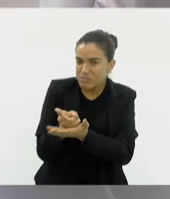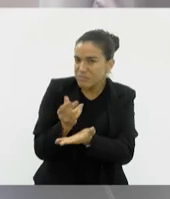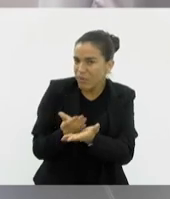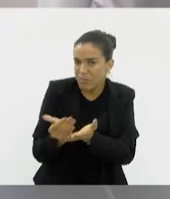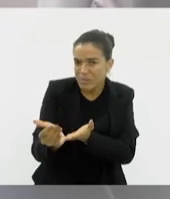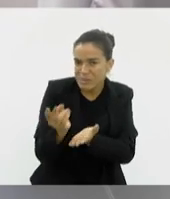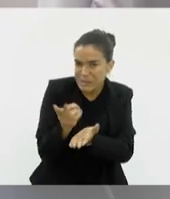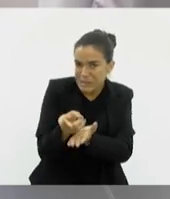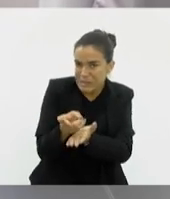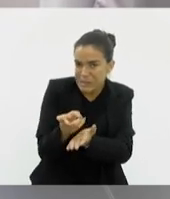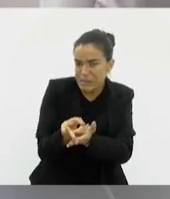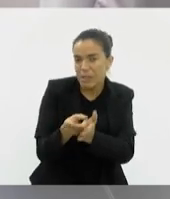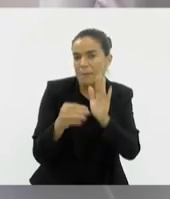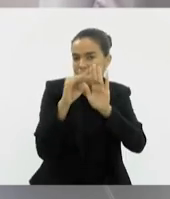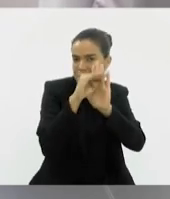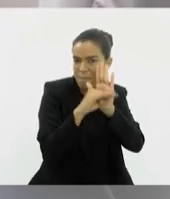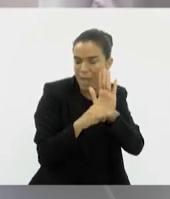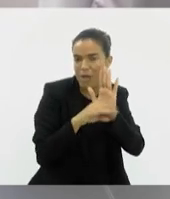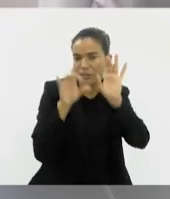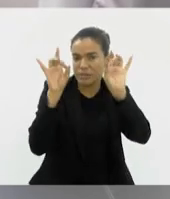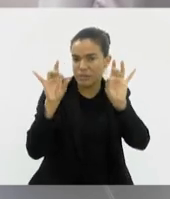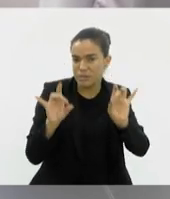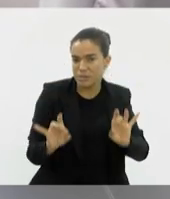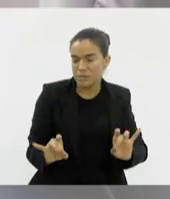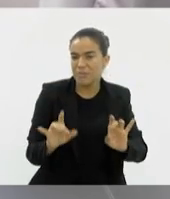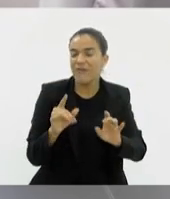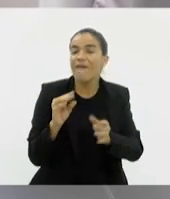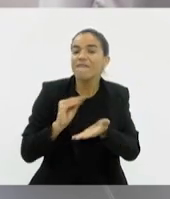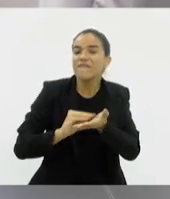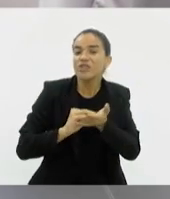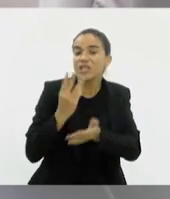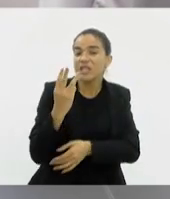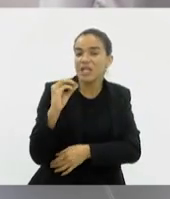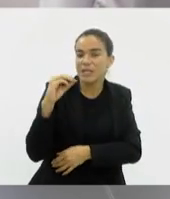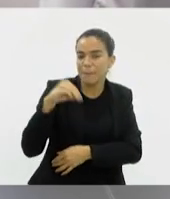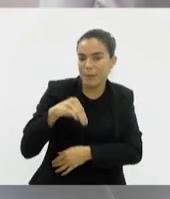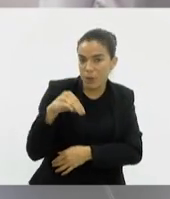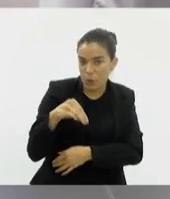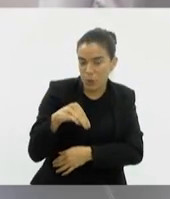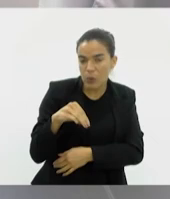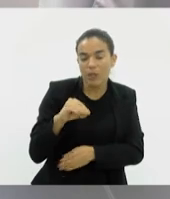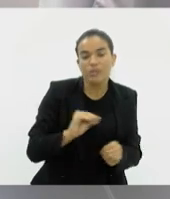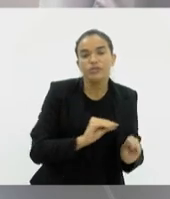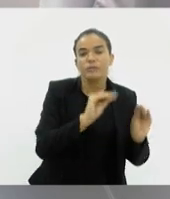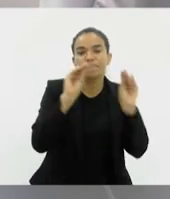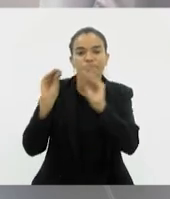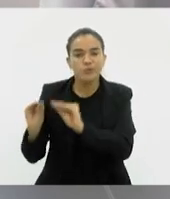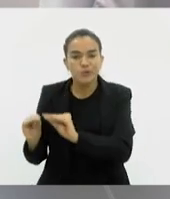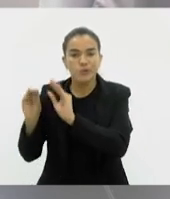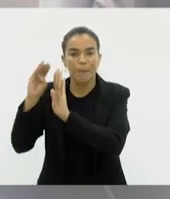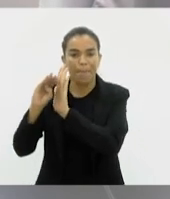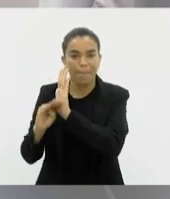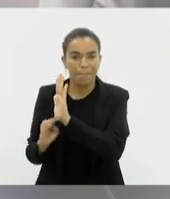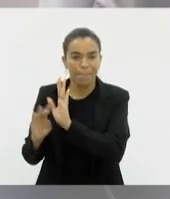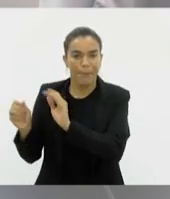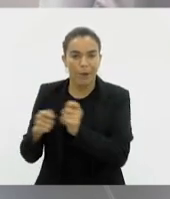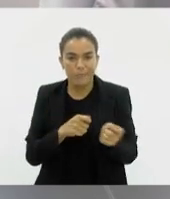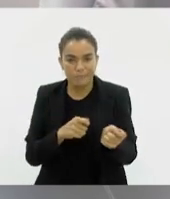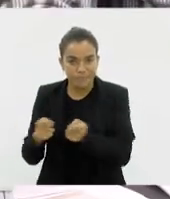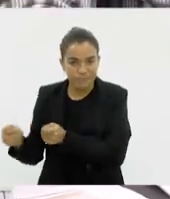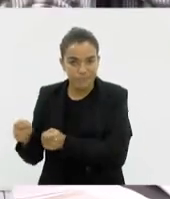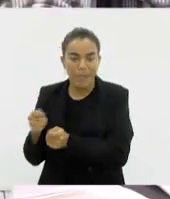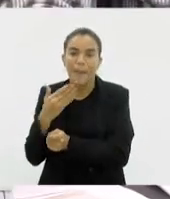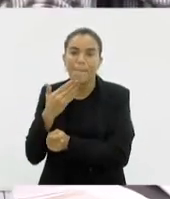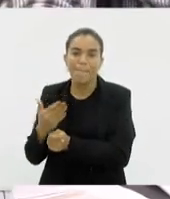avançar mais um pouco nessa, mas com um compromisso que faltando aí uma meia hora, 40 minutos, a gente vai para a ordinária. E aí, Vossa Excelência pede a inversão para os projetos que for de seu